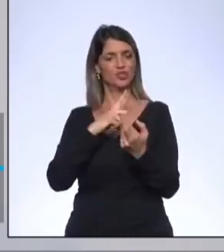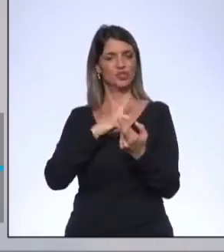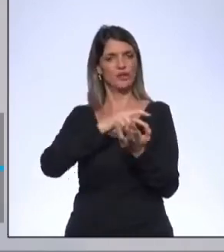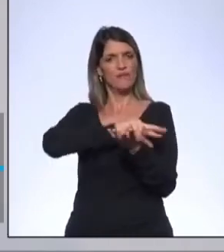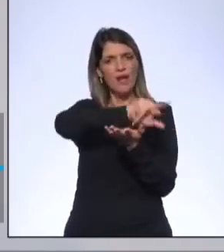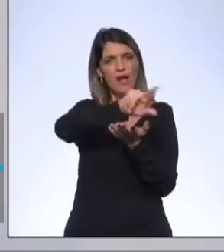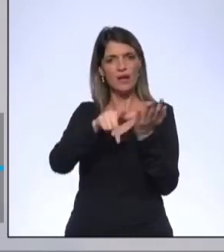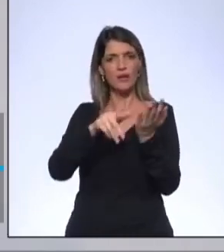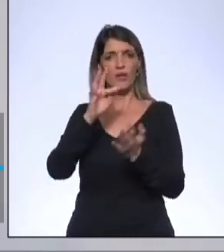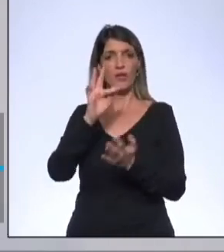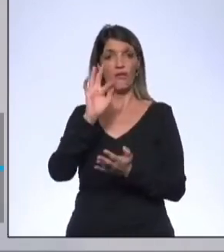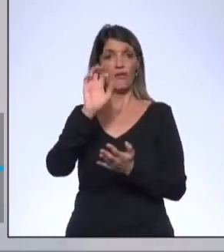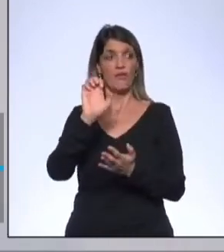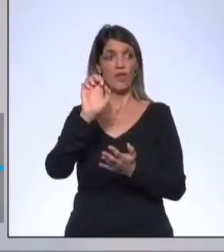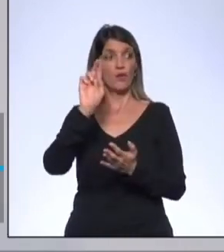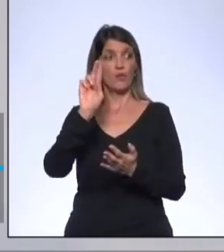feudos,